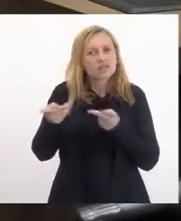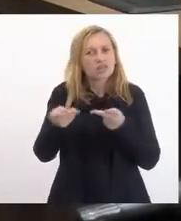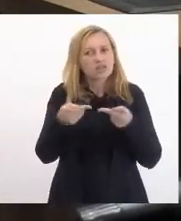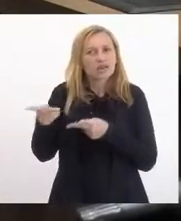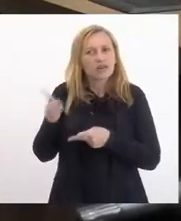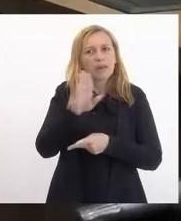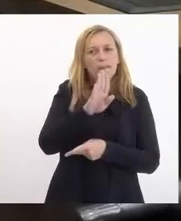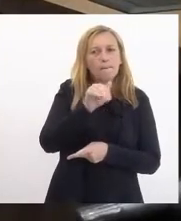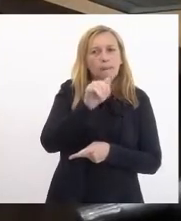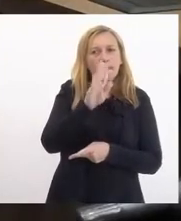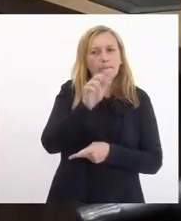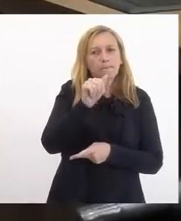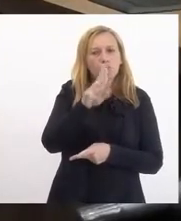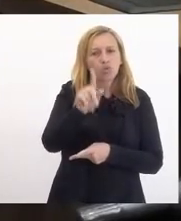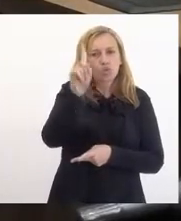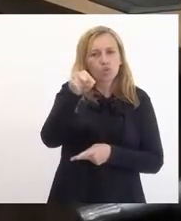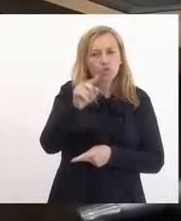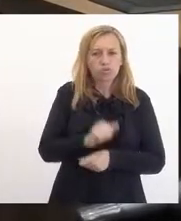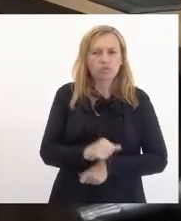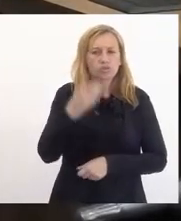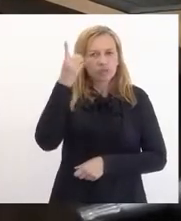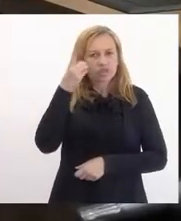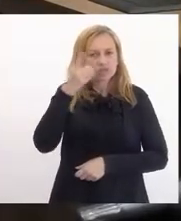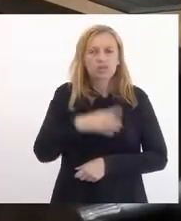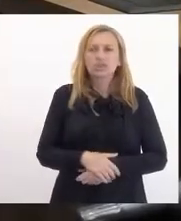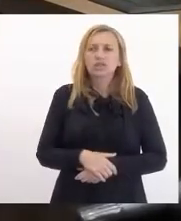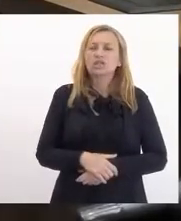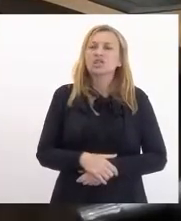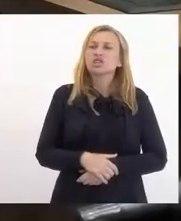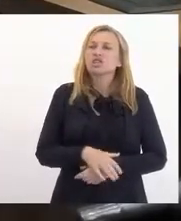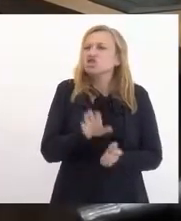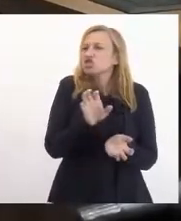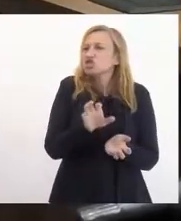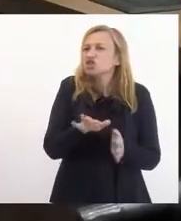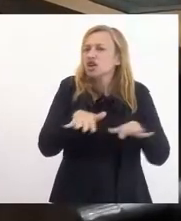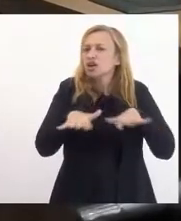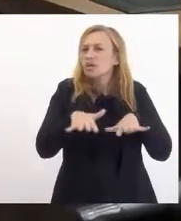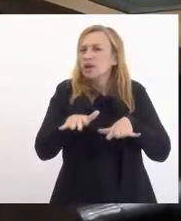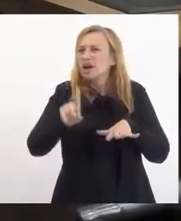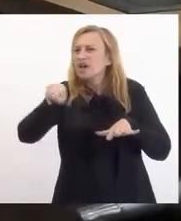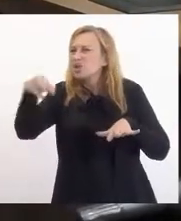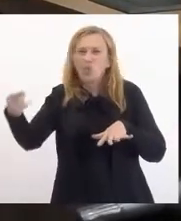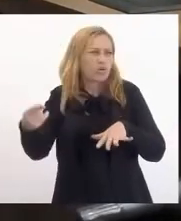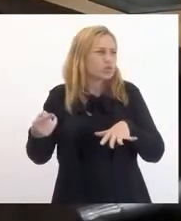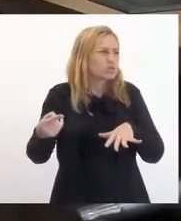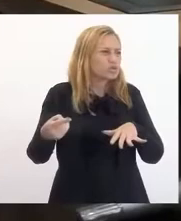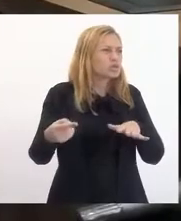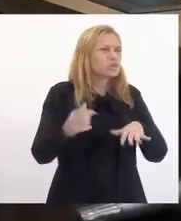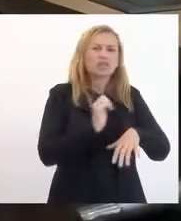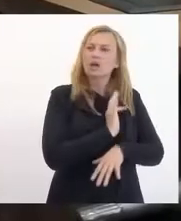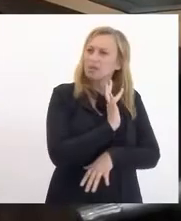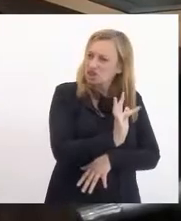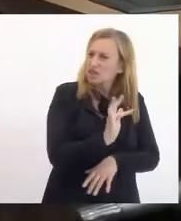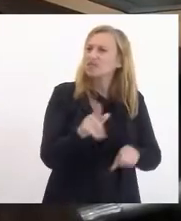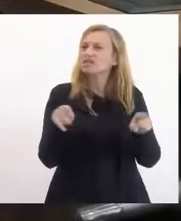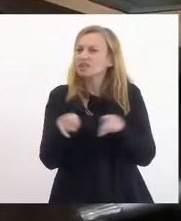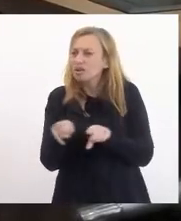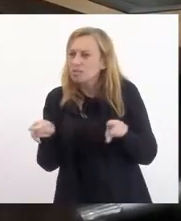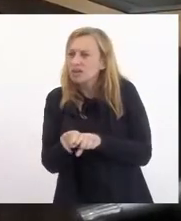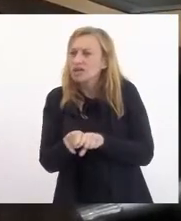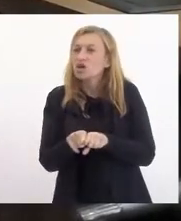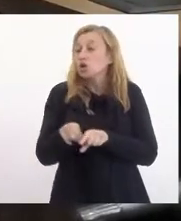Babu, deputado Babu. Jacarepaguá tem outros tantos, mas na Baixada também.